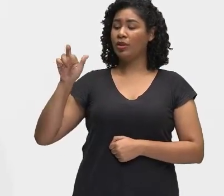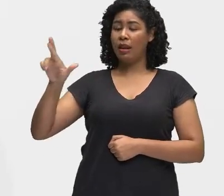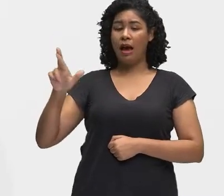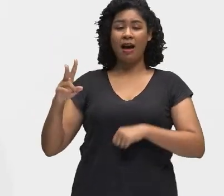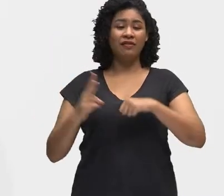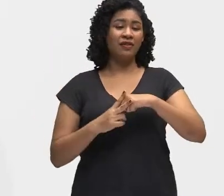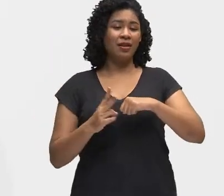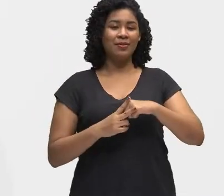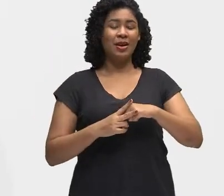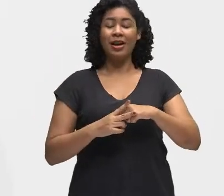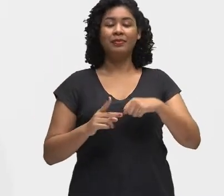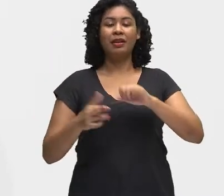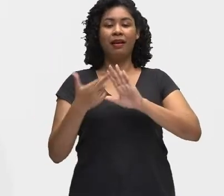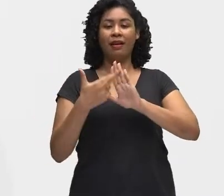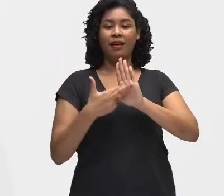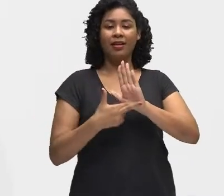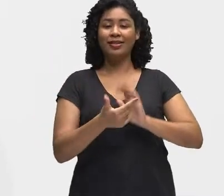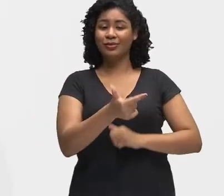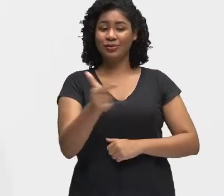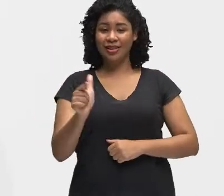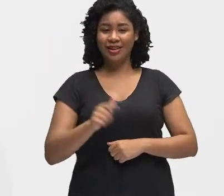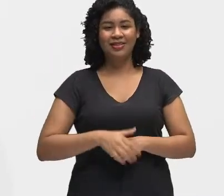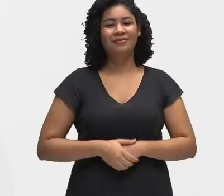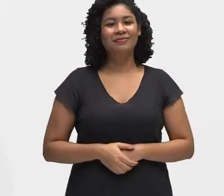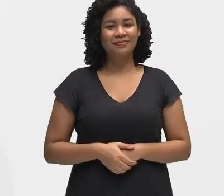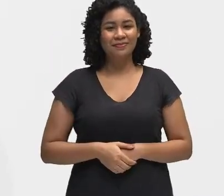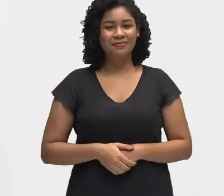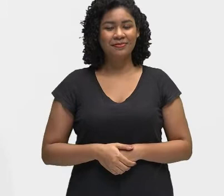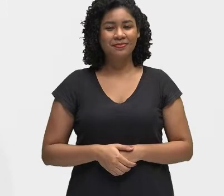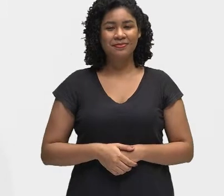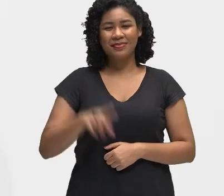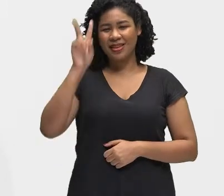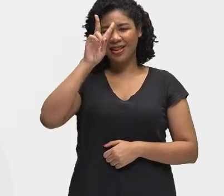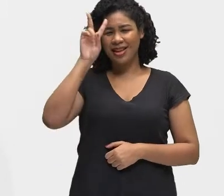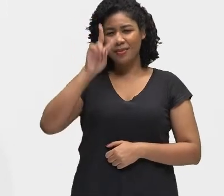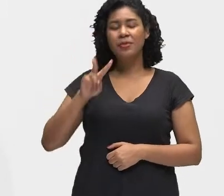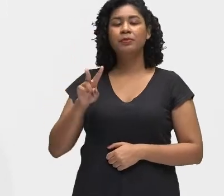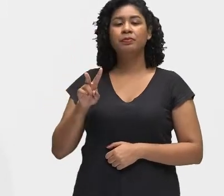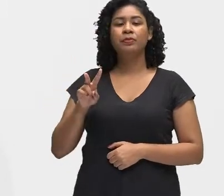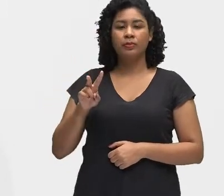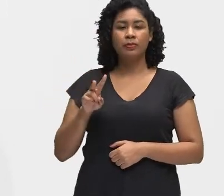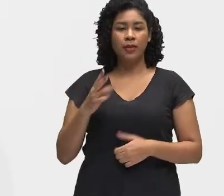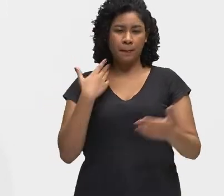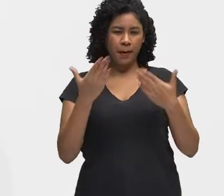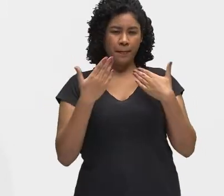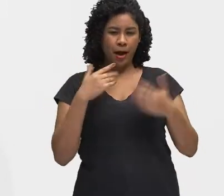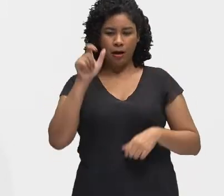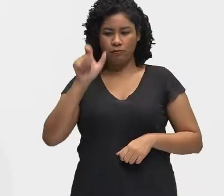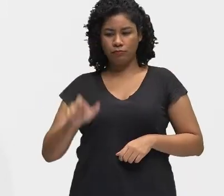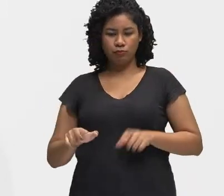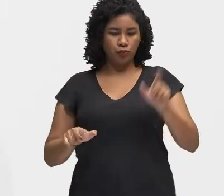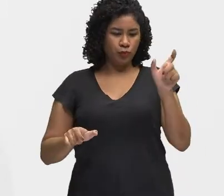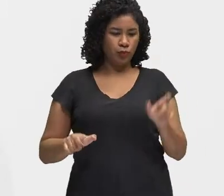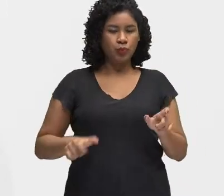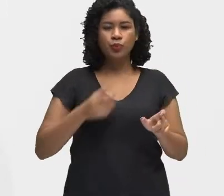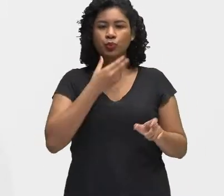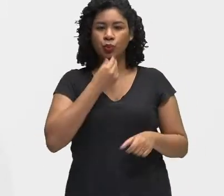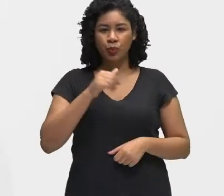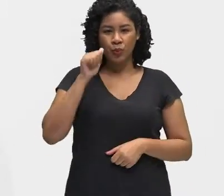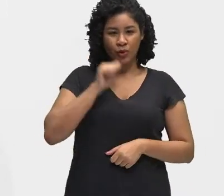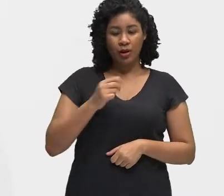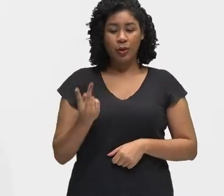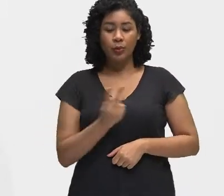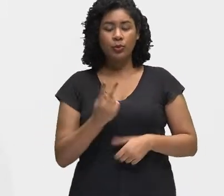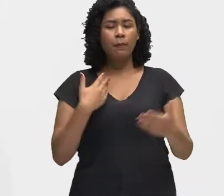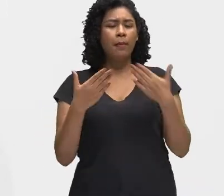cartela. Vocês viram lá naquele diálogo umas palavras que estavam em destaque, não é? Essas palavras de destaque, como eu falei, são verbos